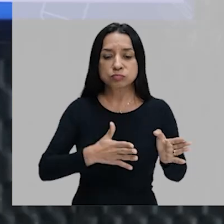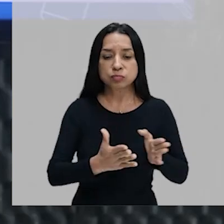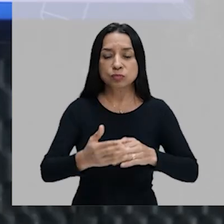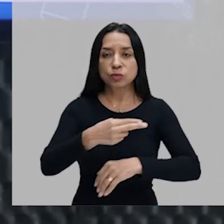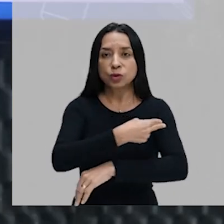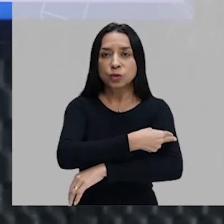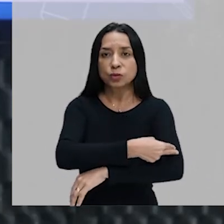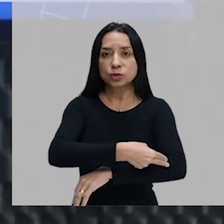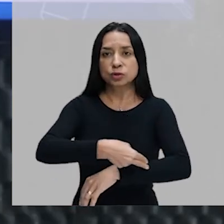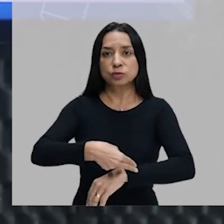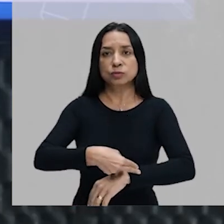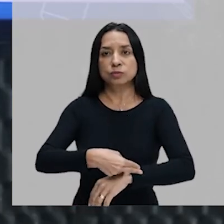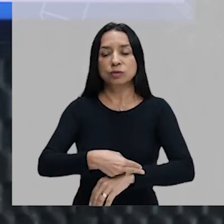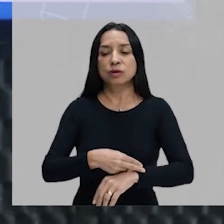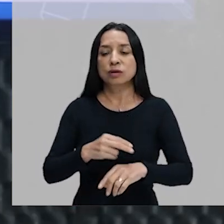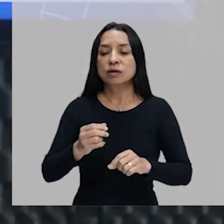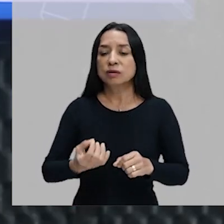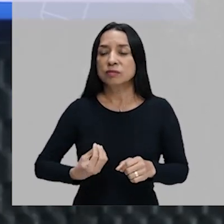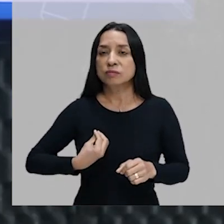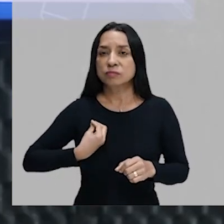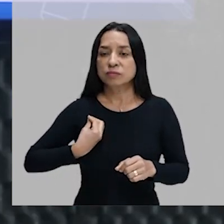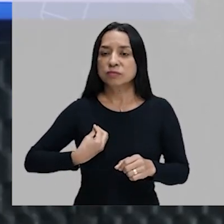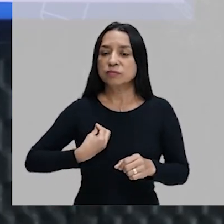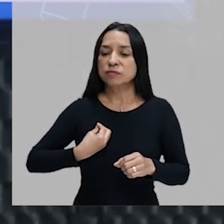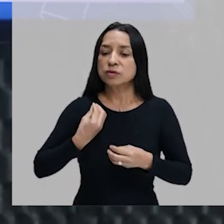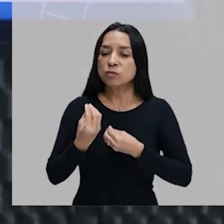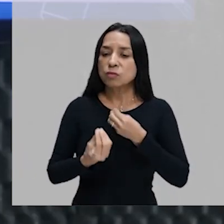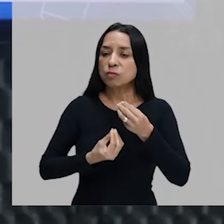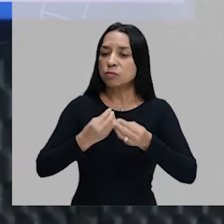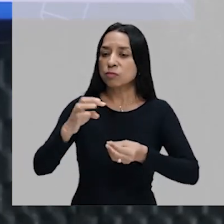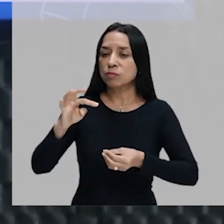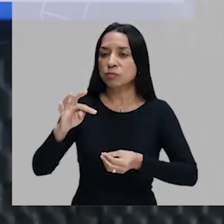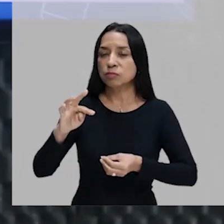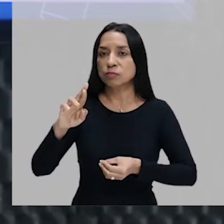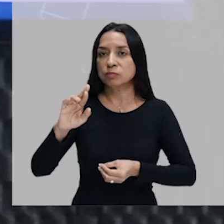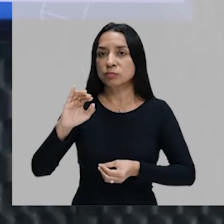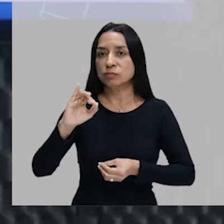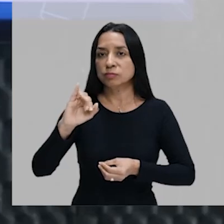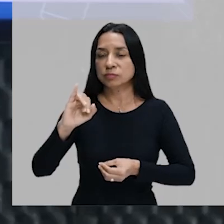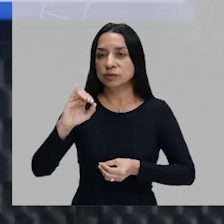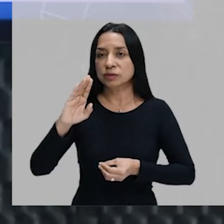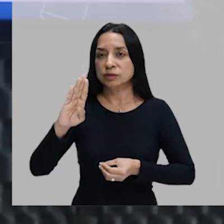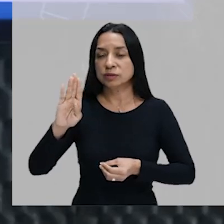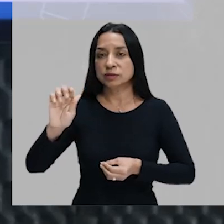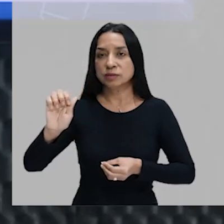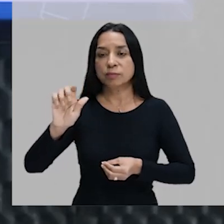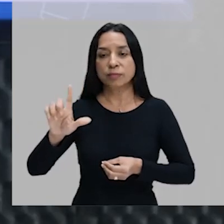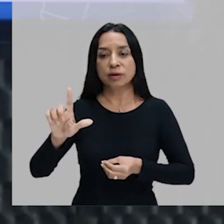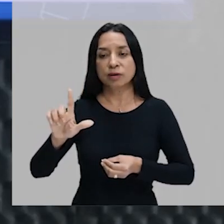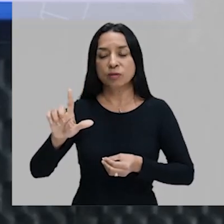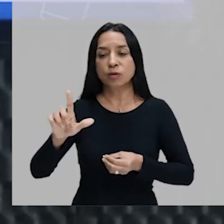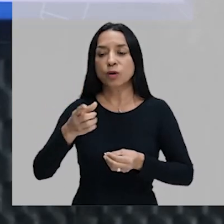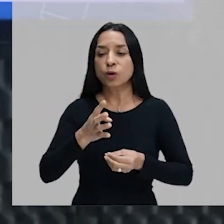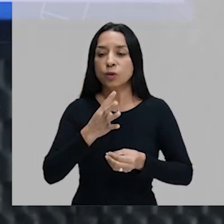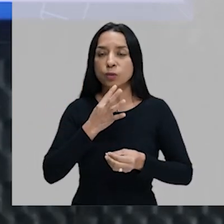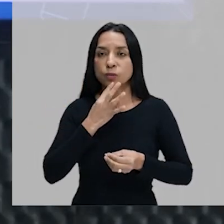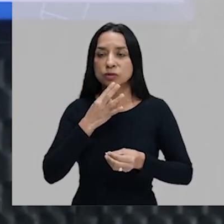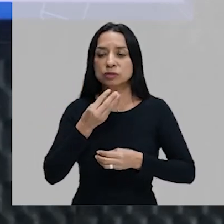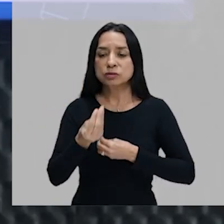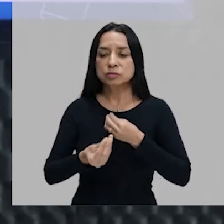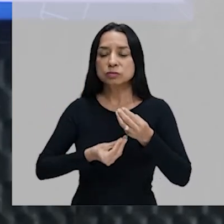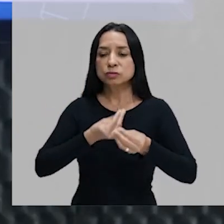de uma forma tribal, eles eram povos tribais, e eles eram conhecidos como nomos.